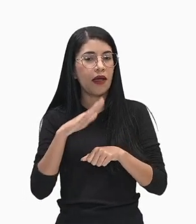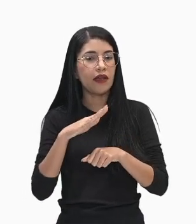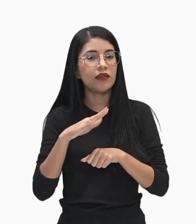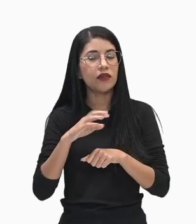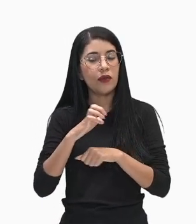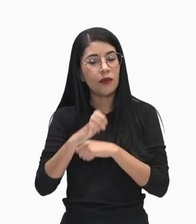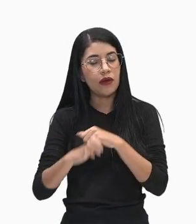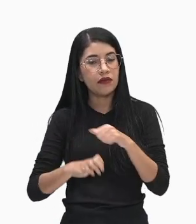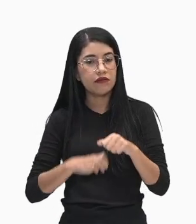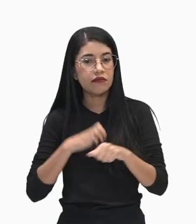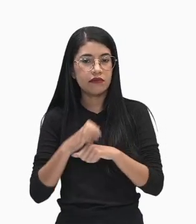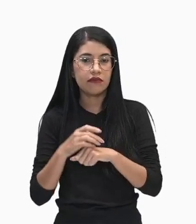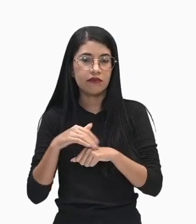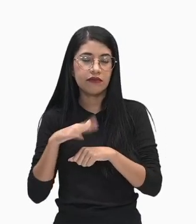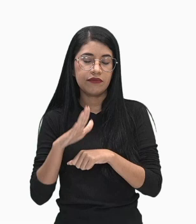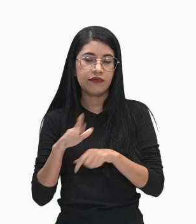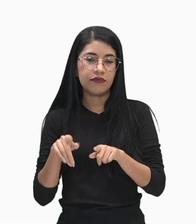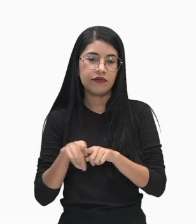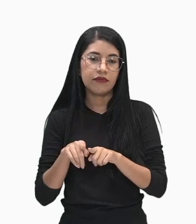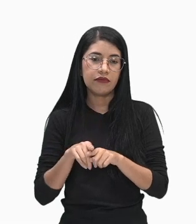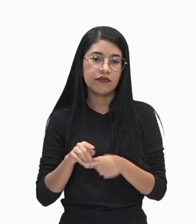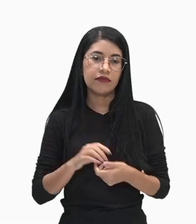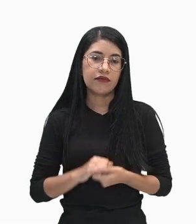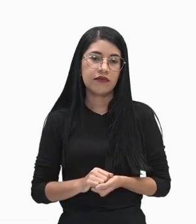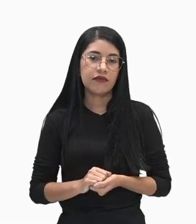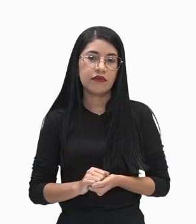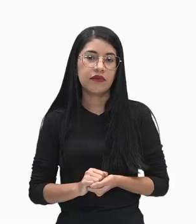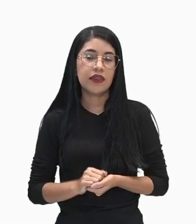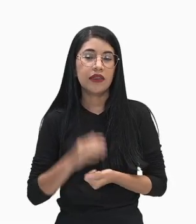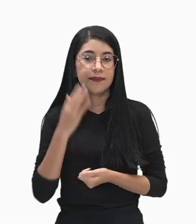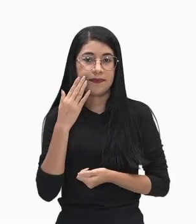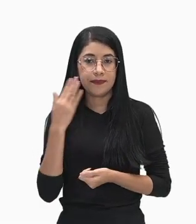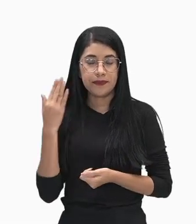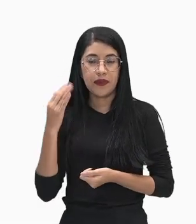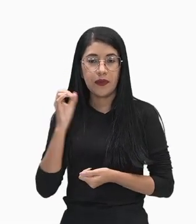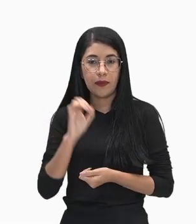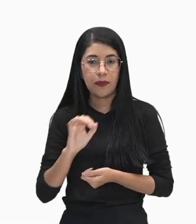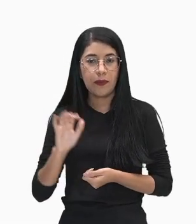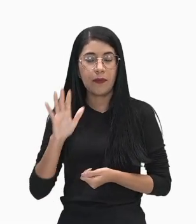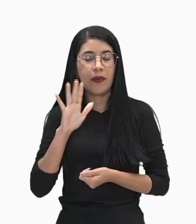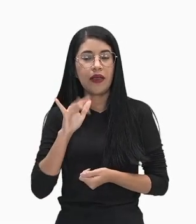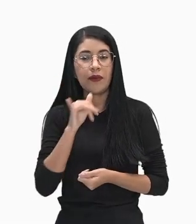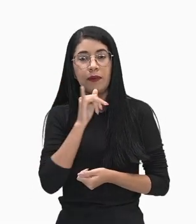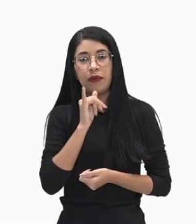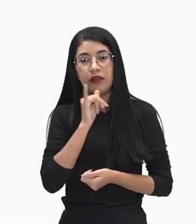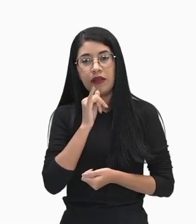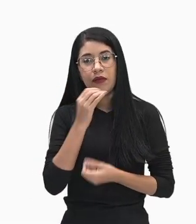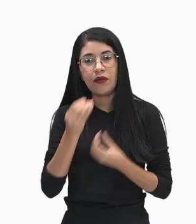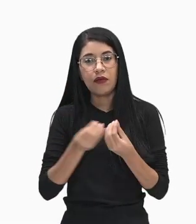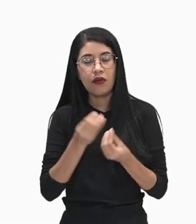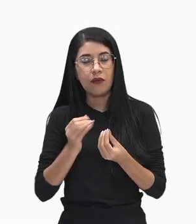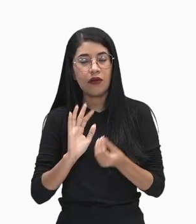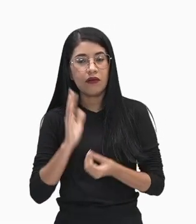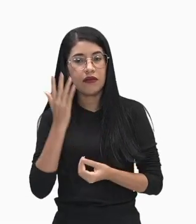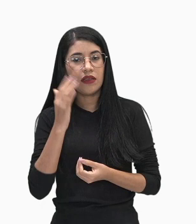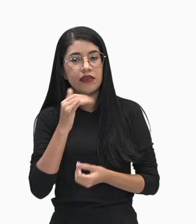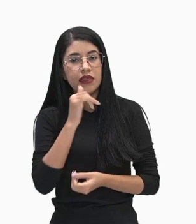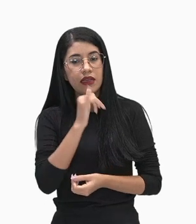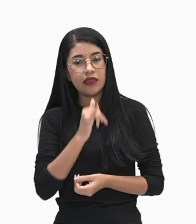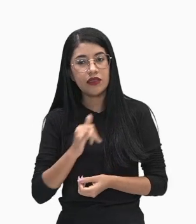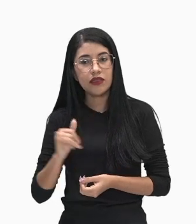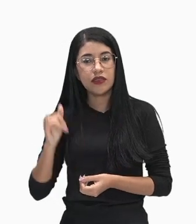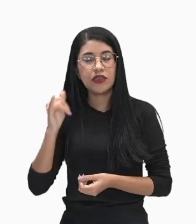elétrons. E aí a gente tem novamente um pequeno circuito elétrico aqui, onde a corrente está passando por essa solução eletrolítica aqui,